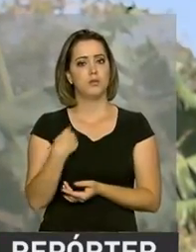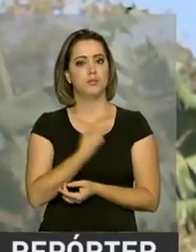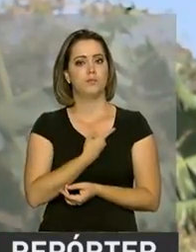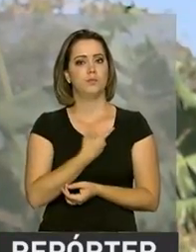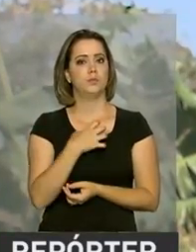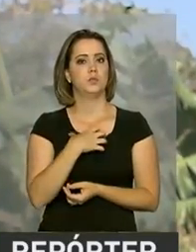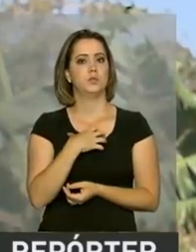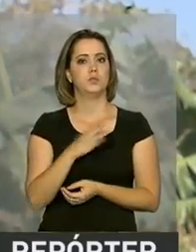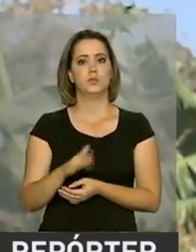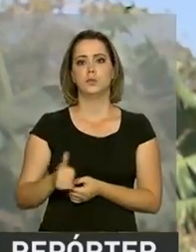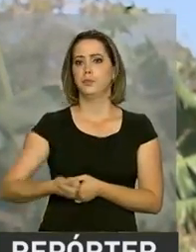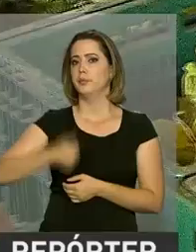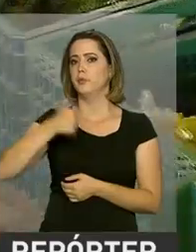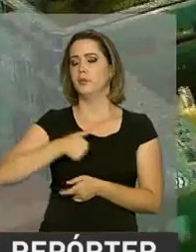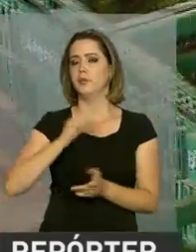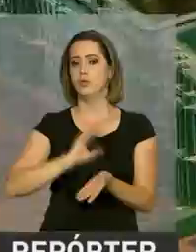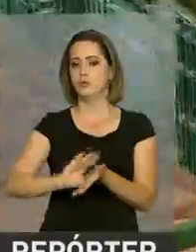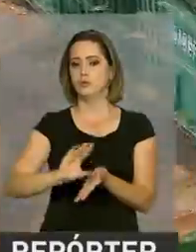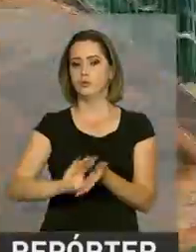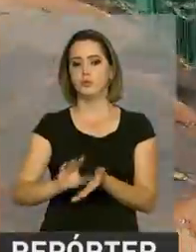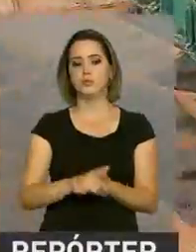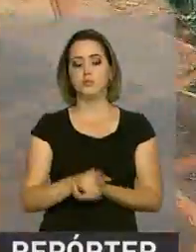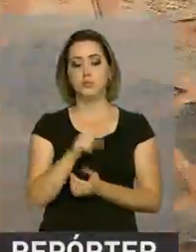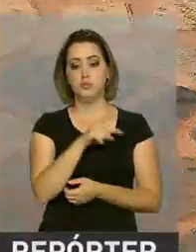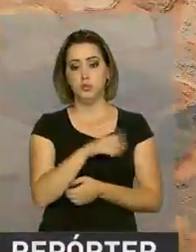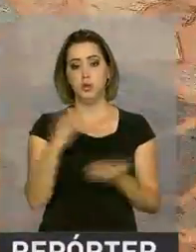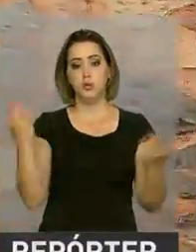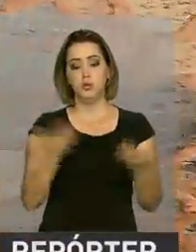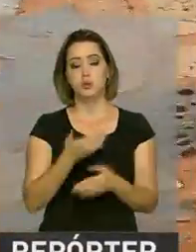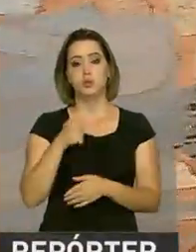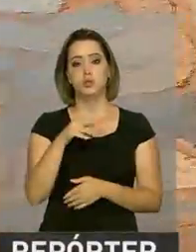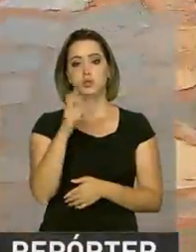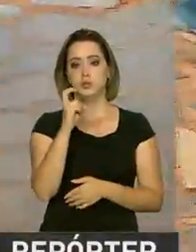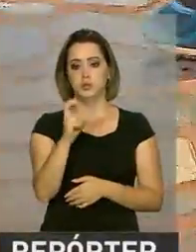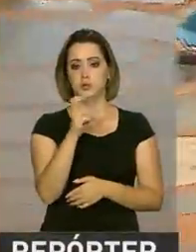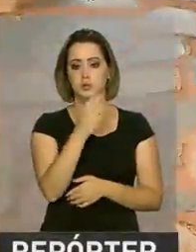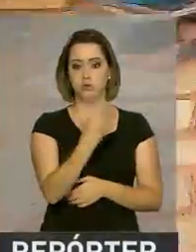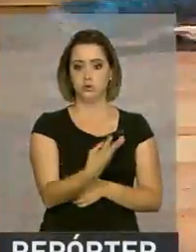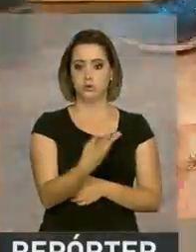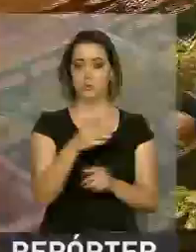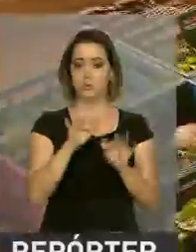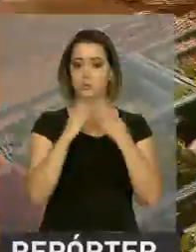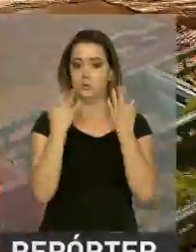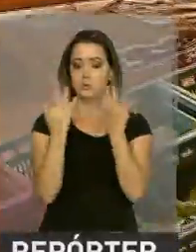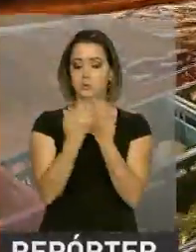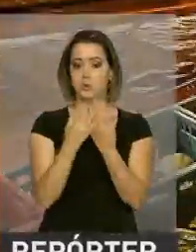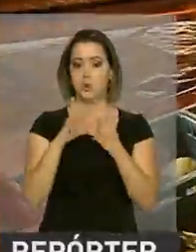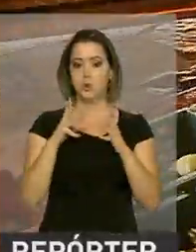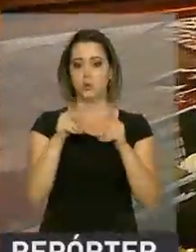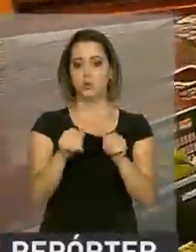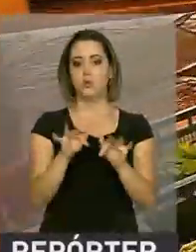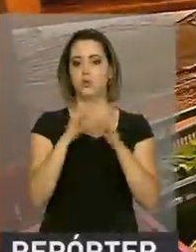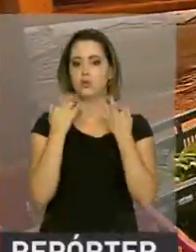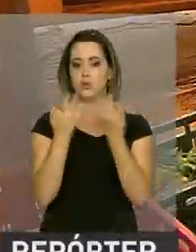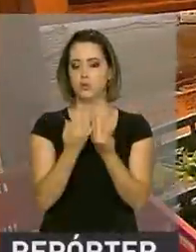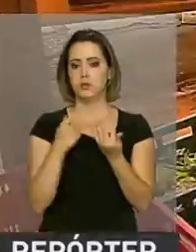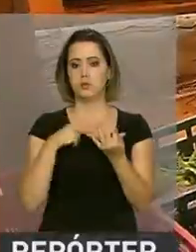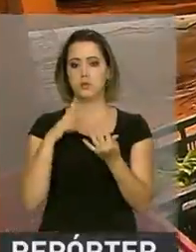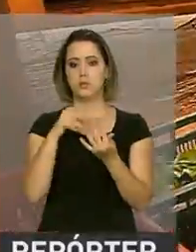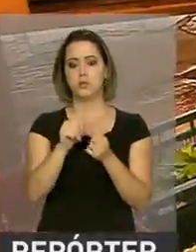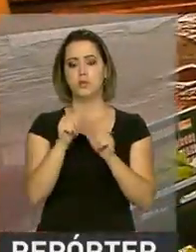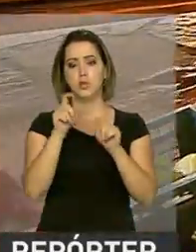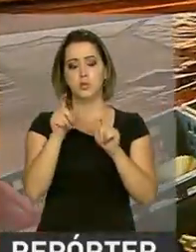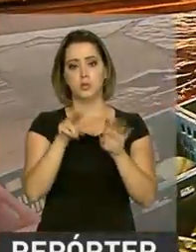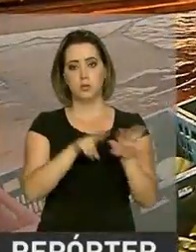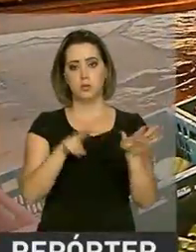fica com mais Audácia de fazer investimento atualmente da Léo já atende 53 famílias todas recebem semanalmente